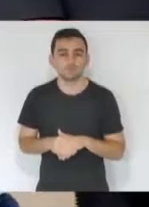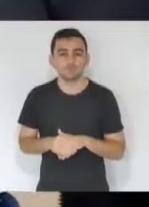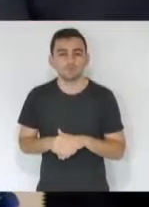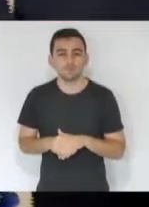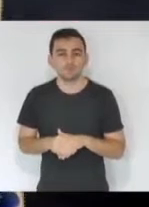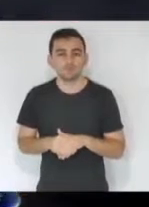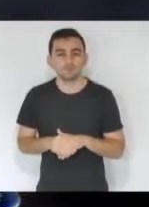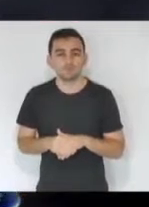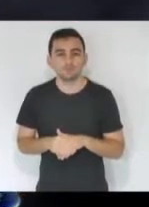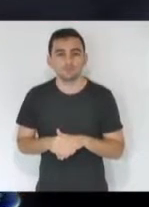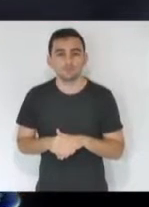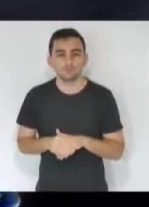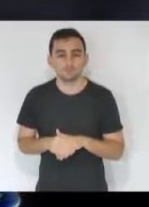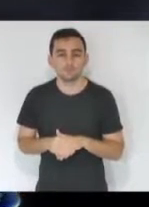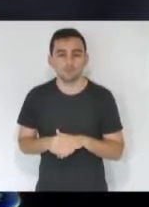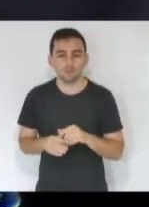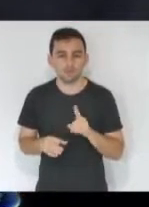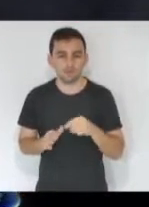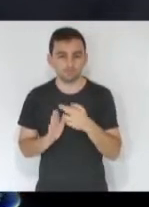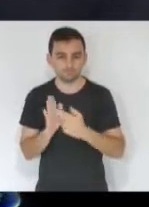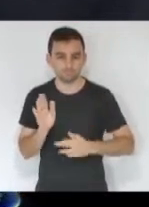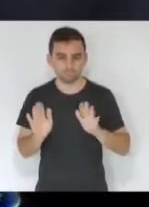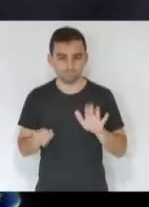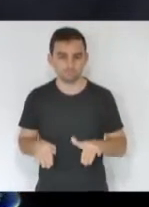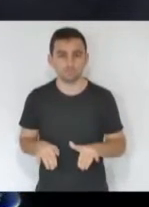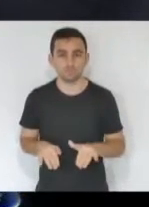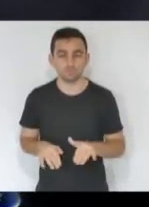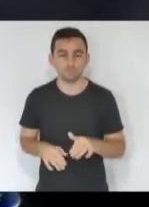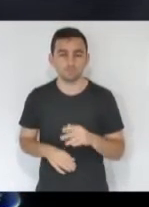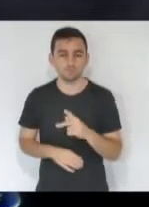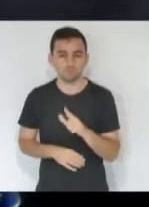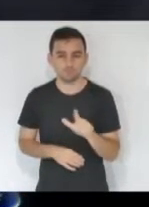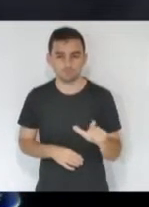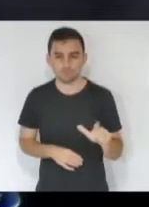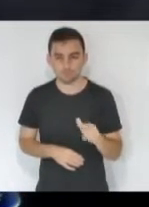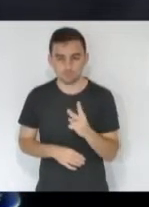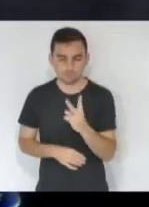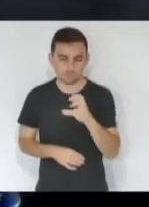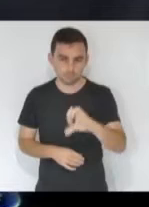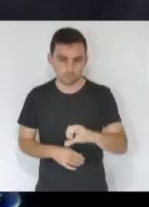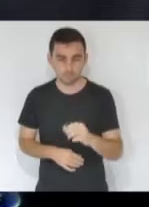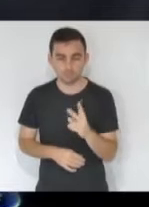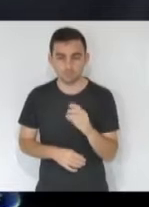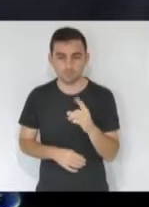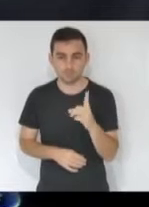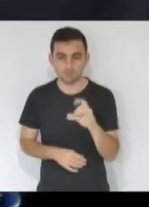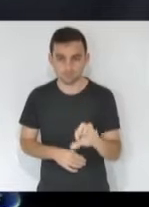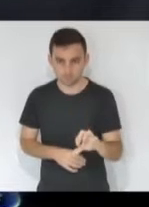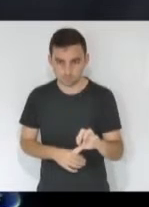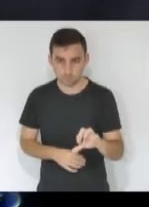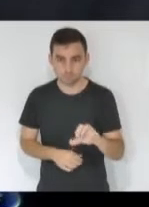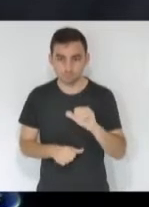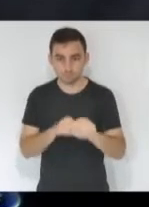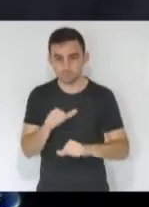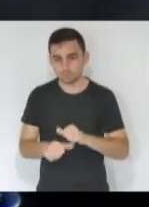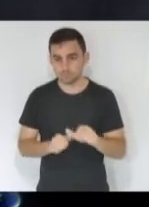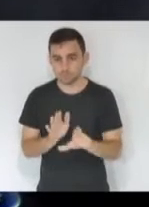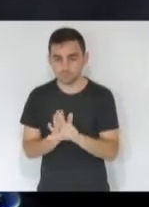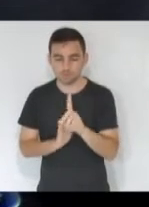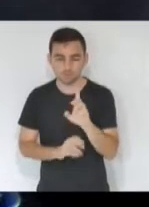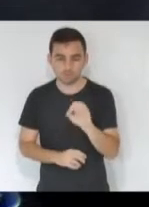sede de redação final pele 29 2019 altera a lei 10.097